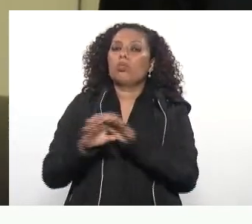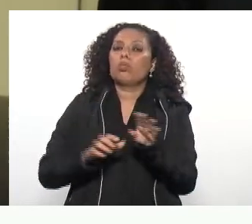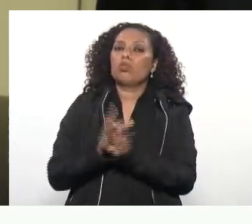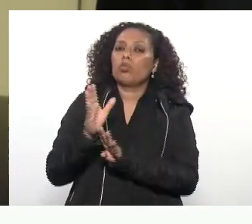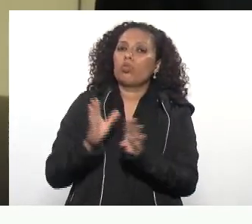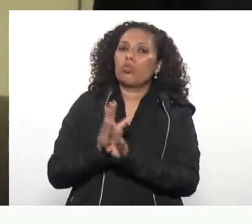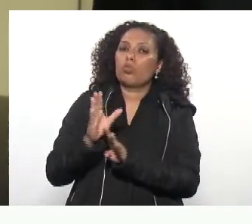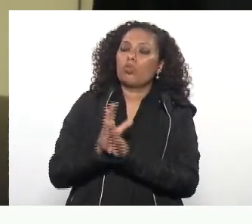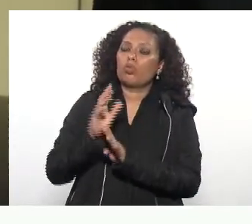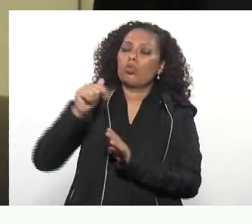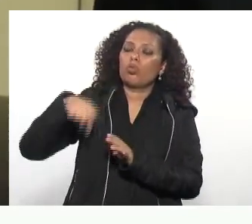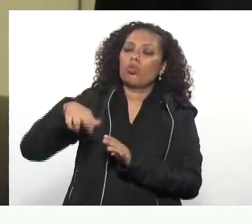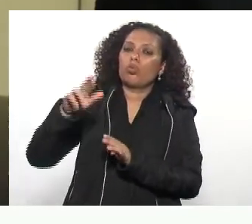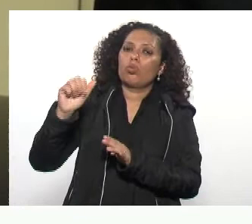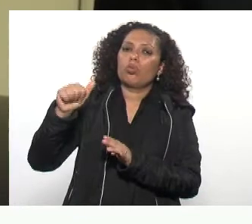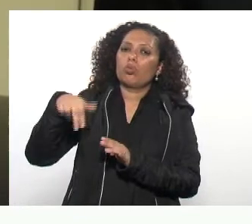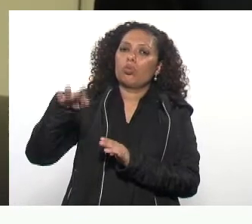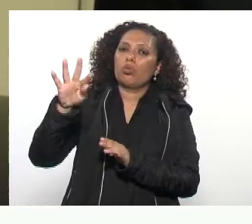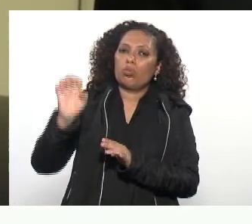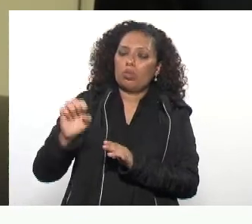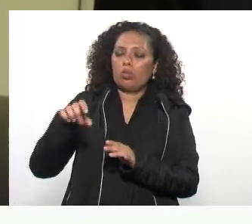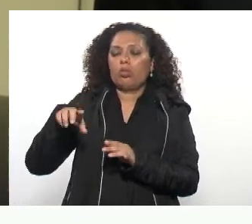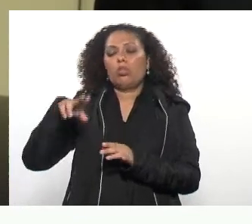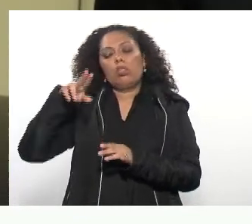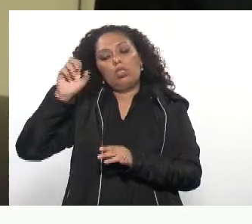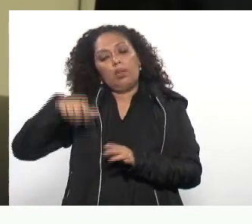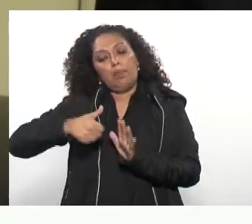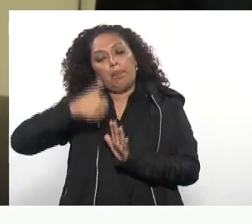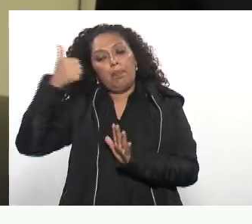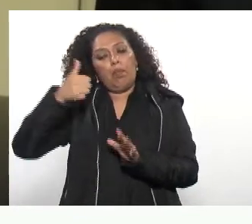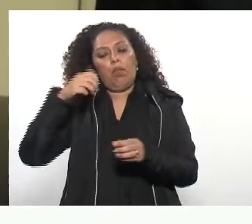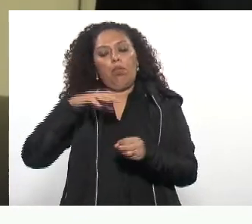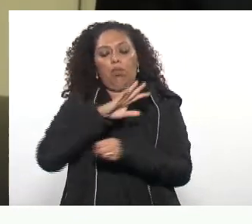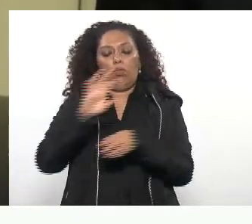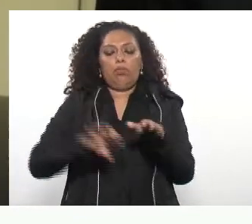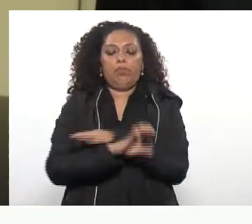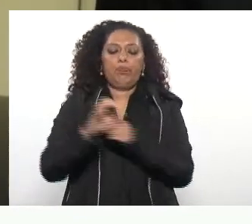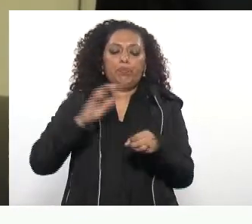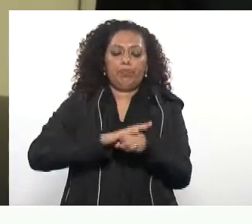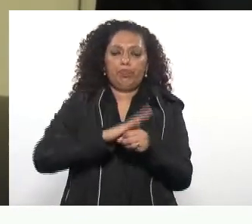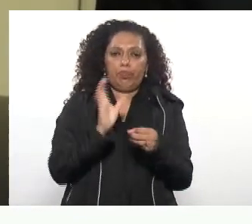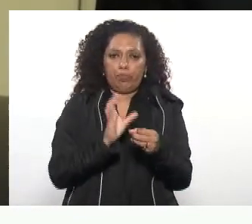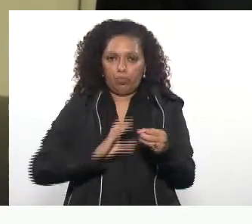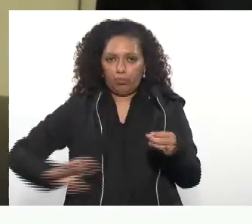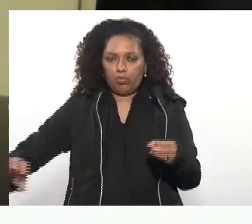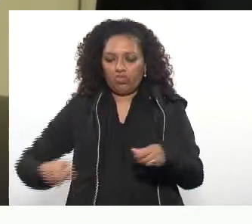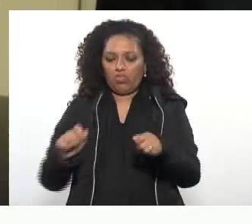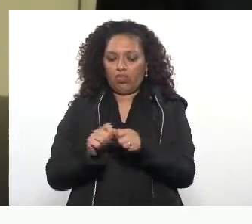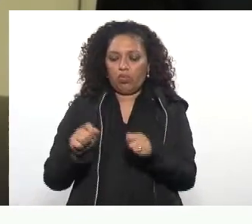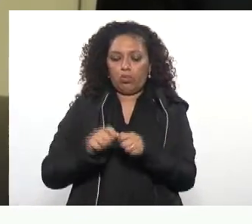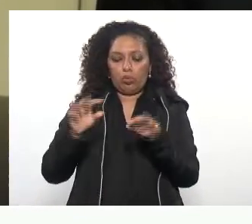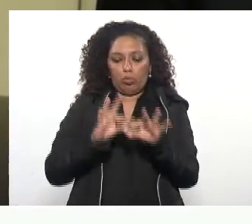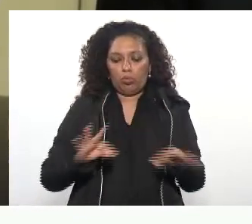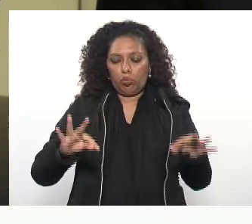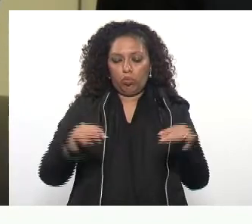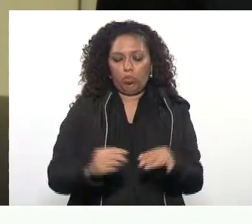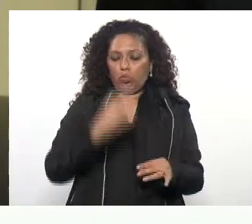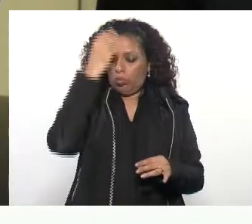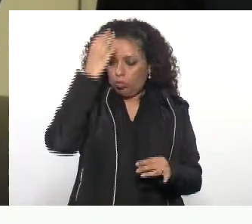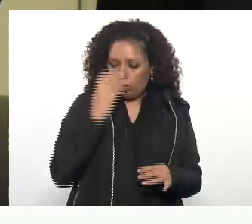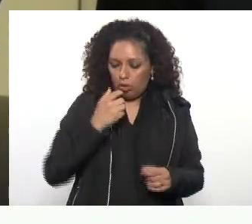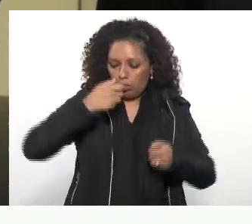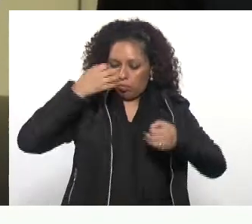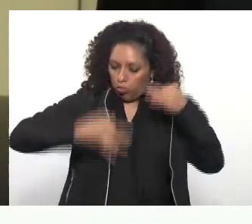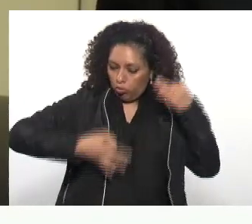maiores consultorias e melhores na área de saneamento, para que esse processo seja o mais rigoroso e o mais